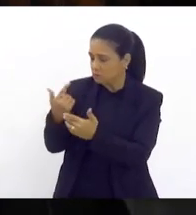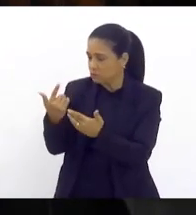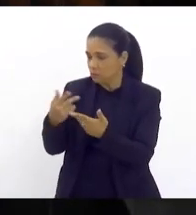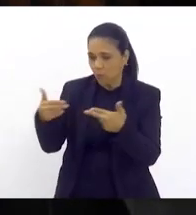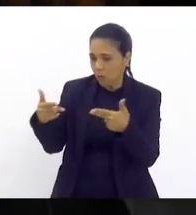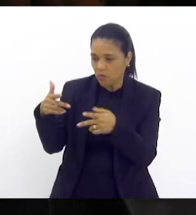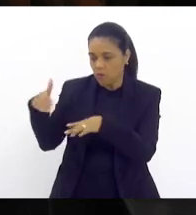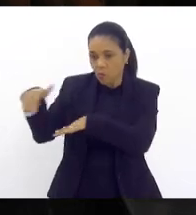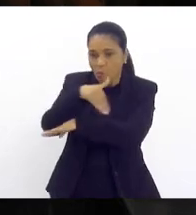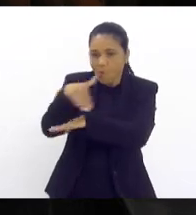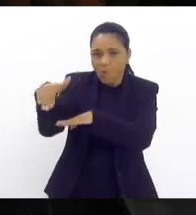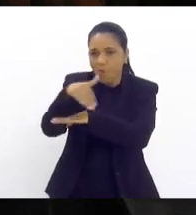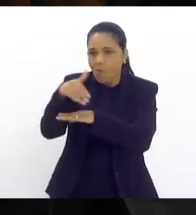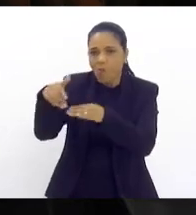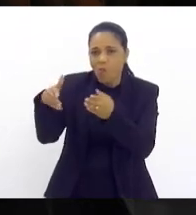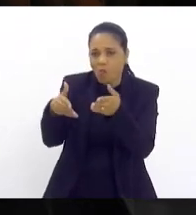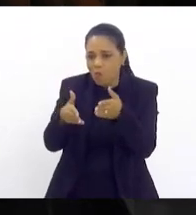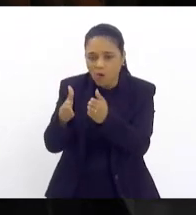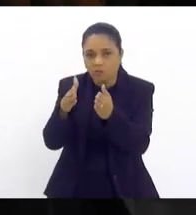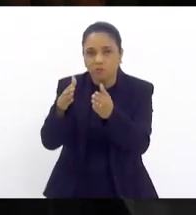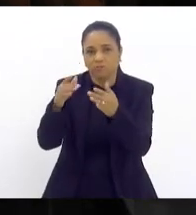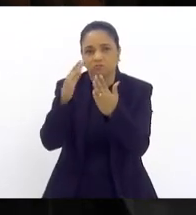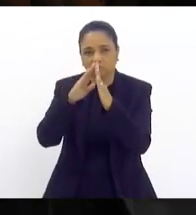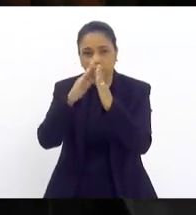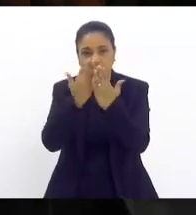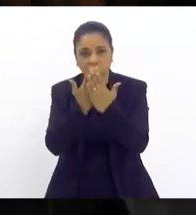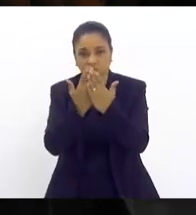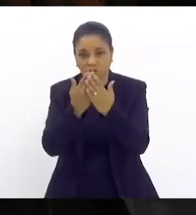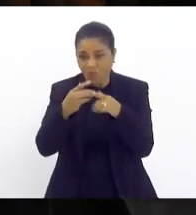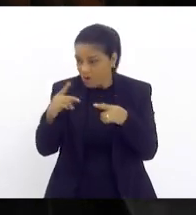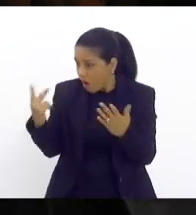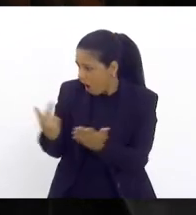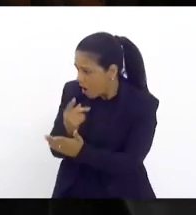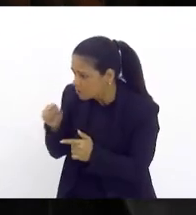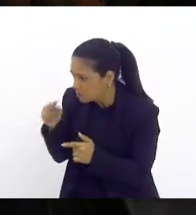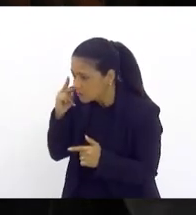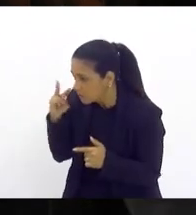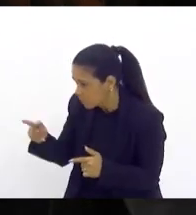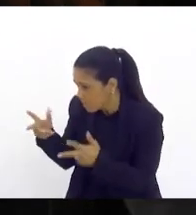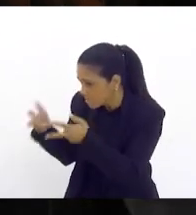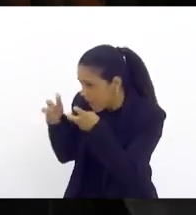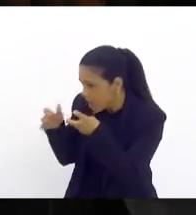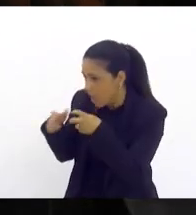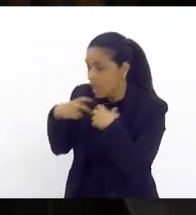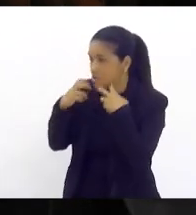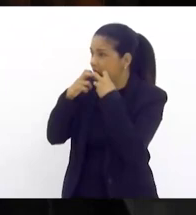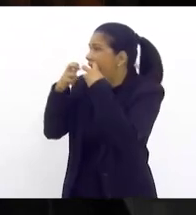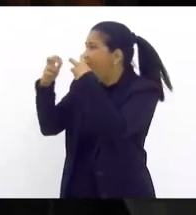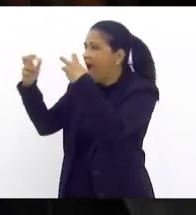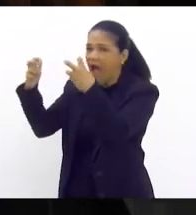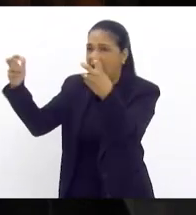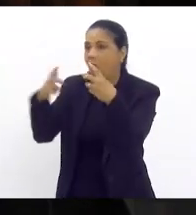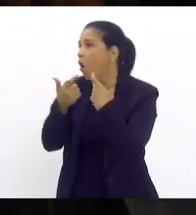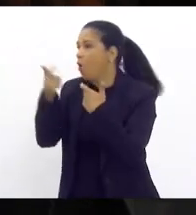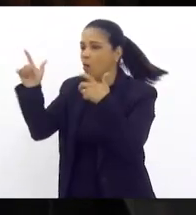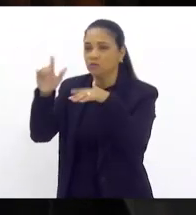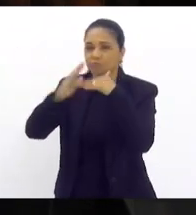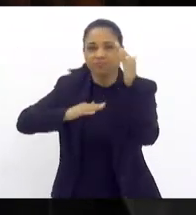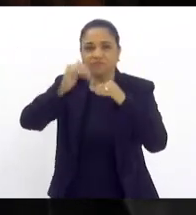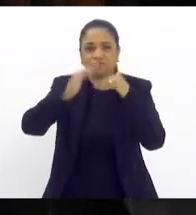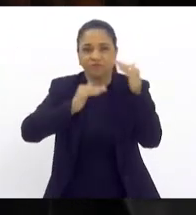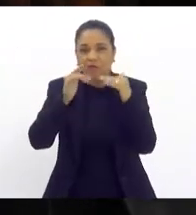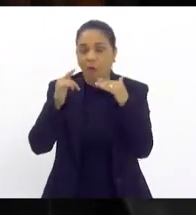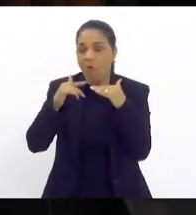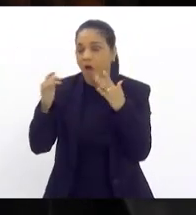quando tem ele tem que sair correndo da sala dele gritando para ver se os alunos escutam ou se algum outro profissional